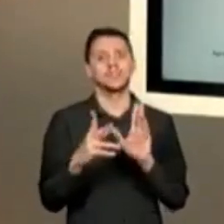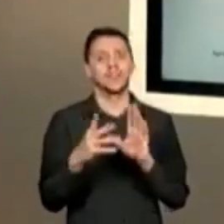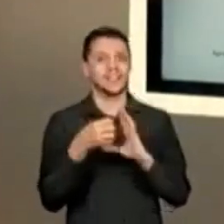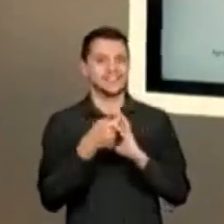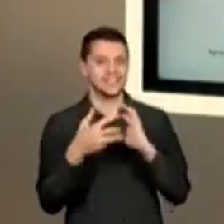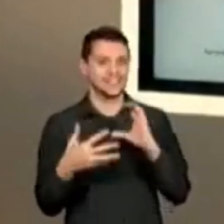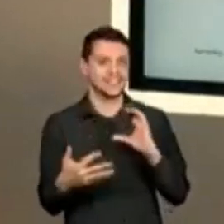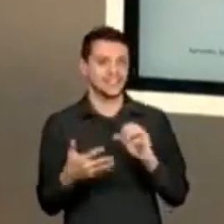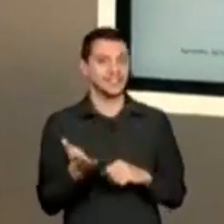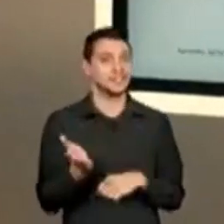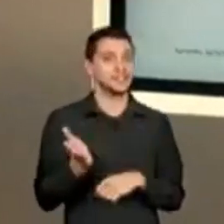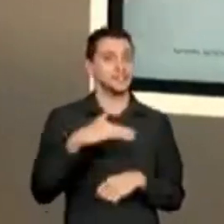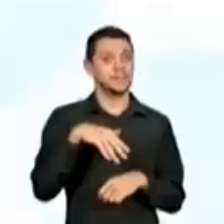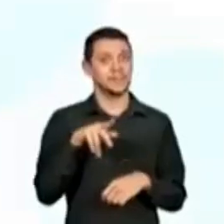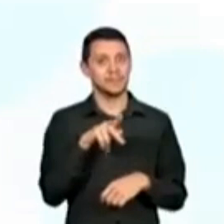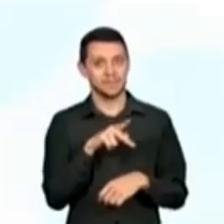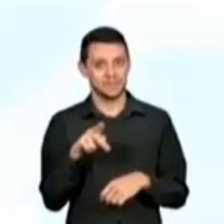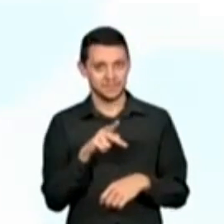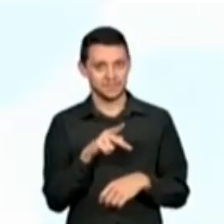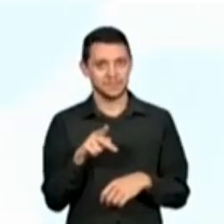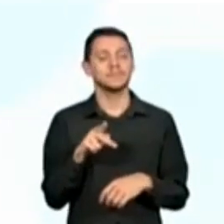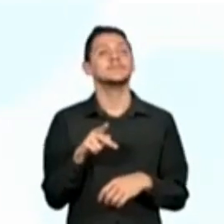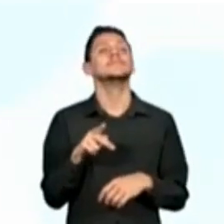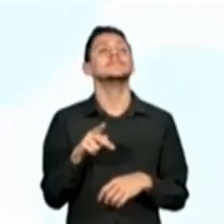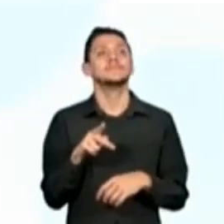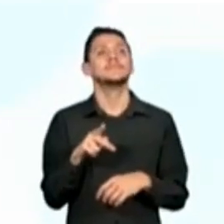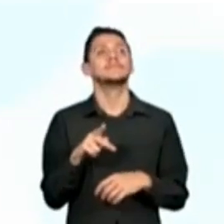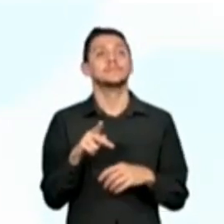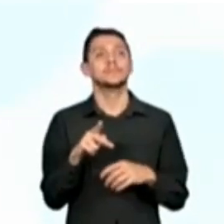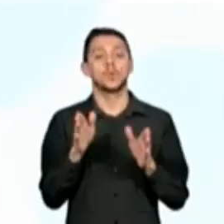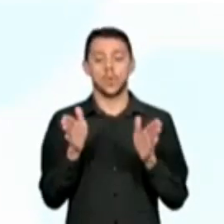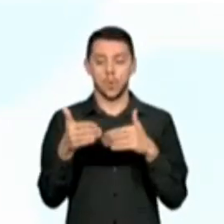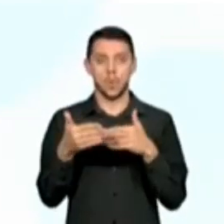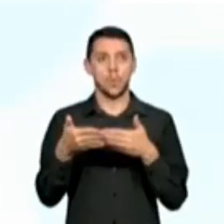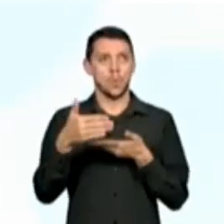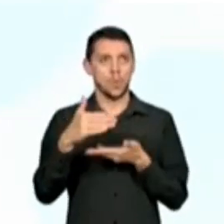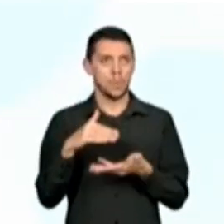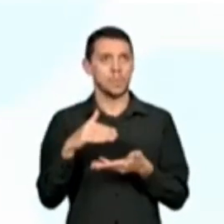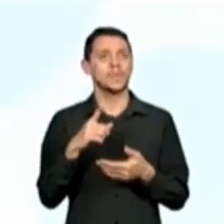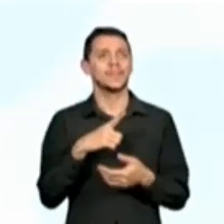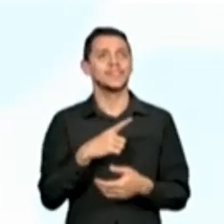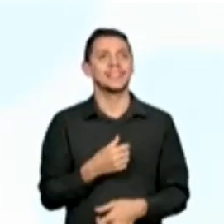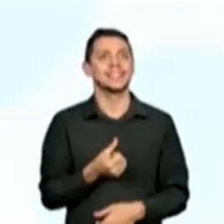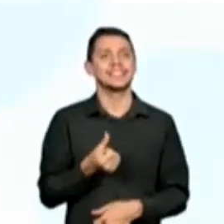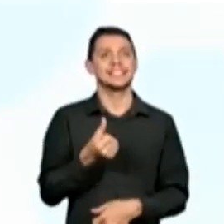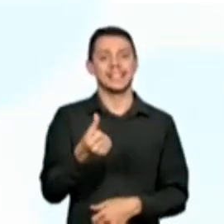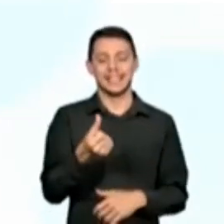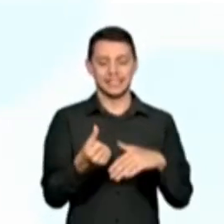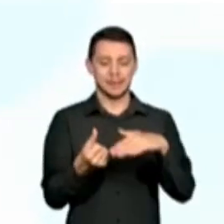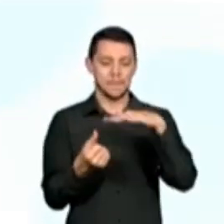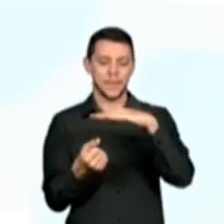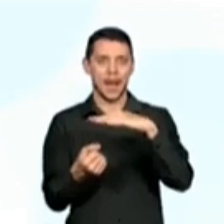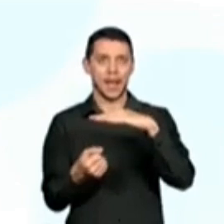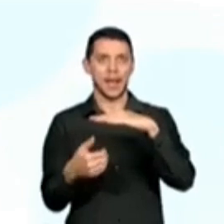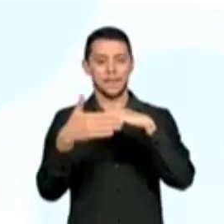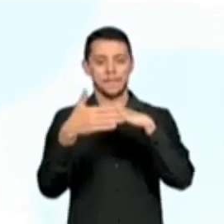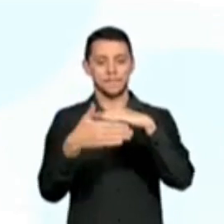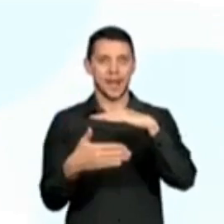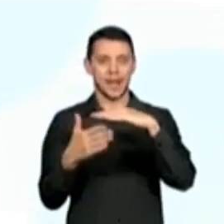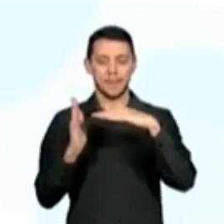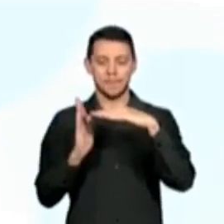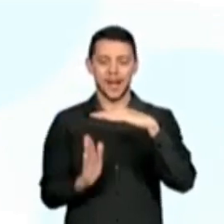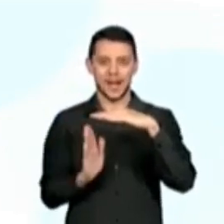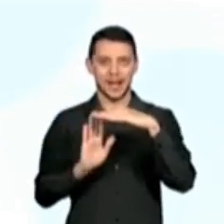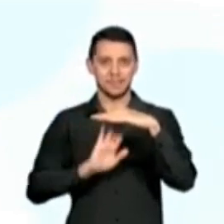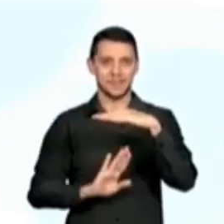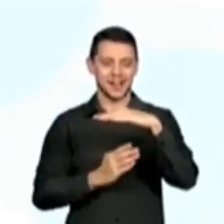lá, do cubo, eu coloquei que ele possui 6 faces e todas são quadradas. Sim, era o que eu falaria. Faz sentido?